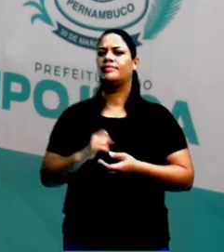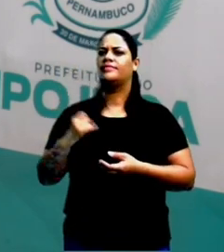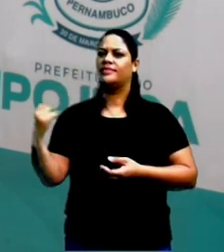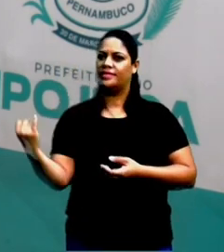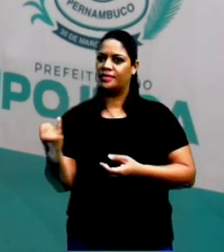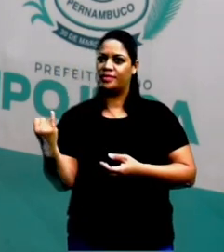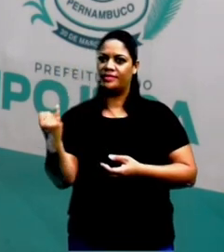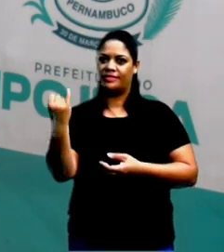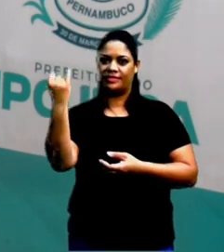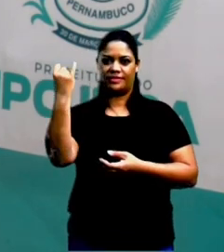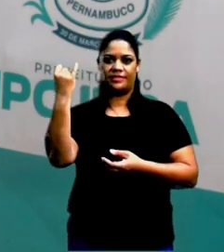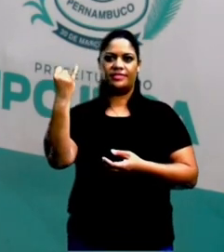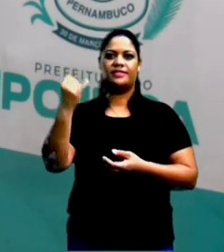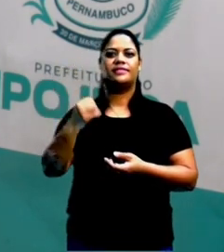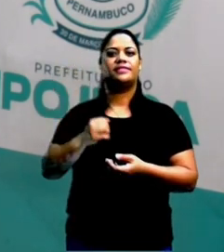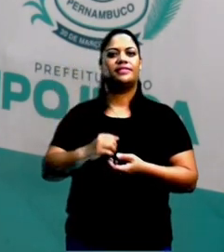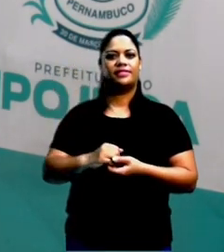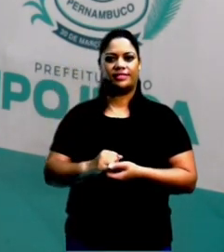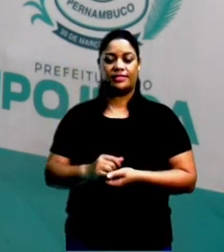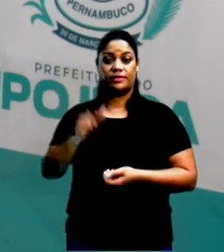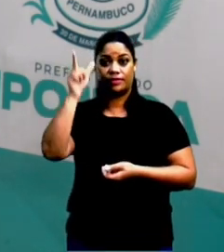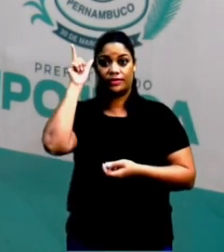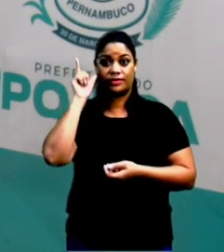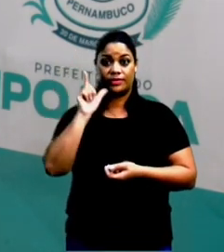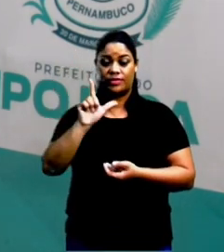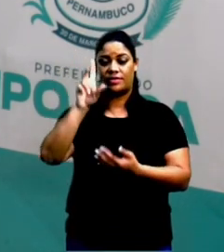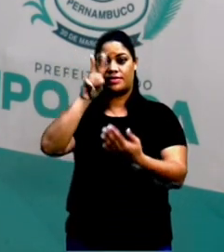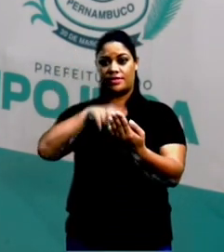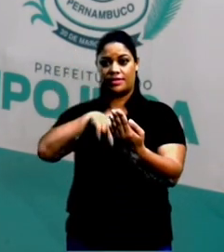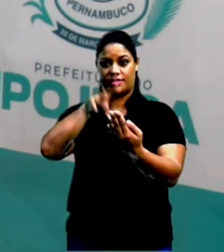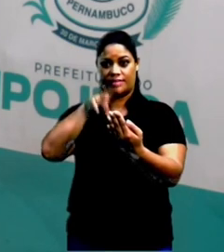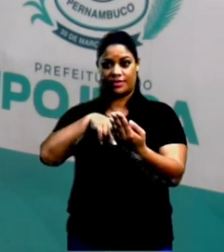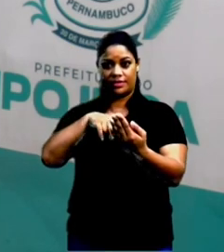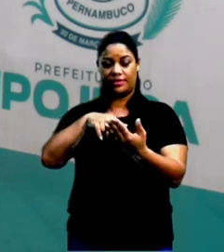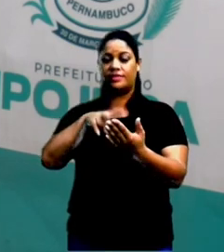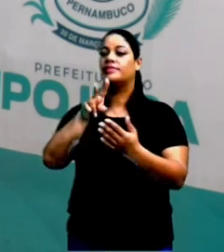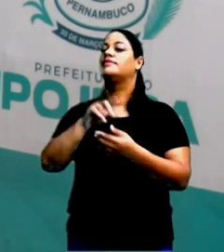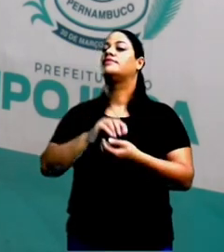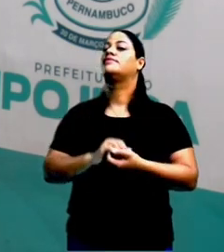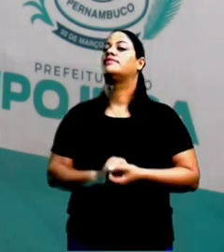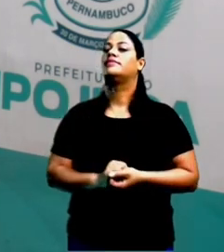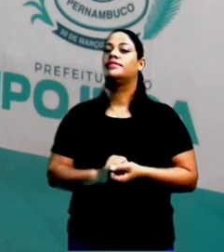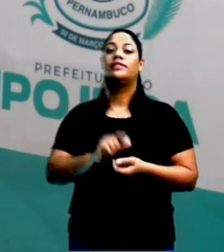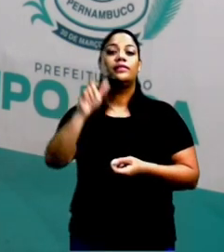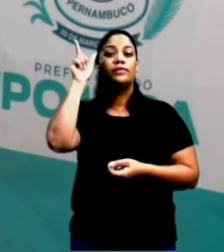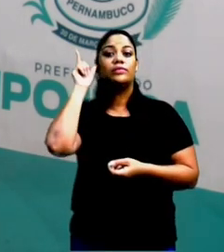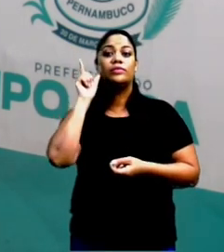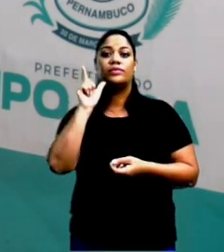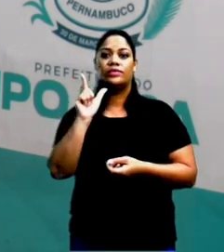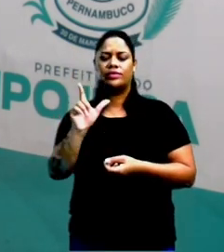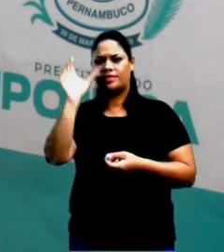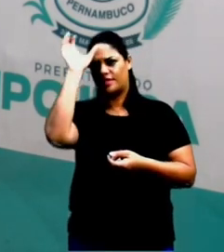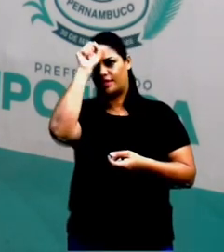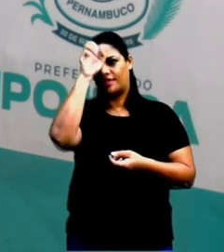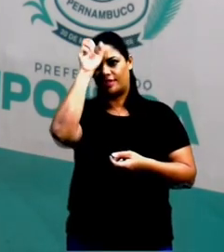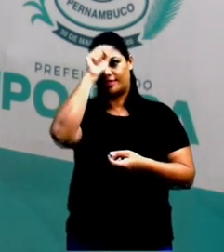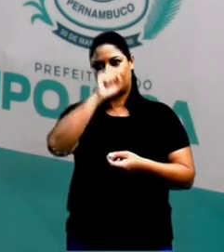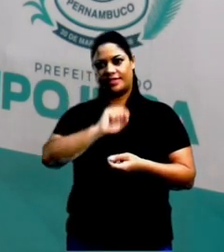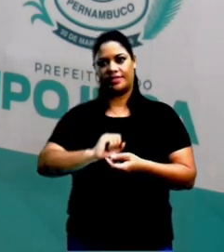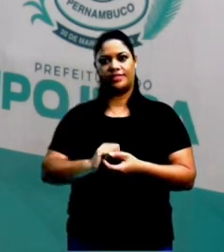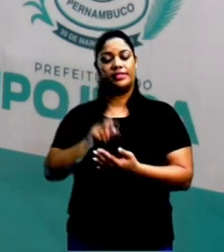é importante que a gente consiga ler e através da leitura consiga